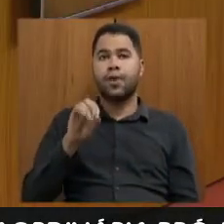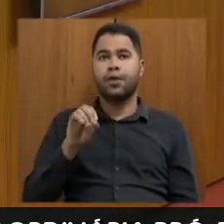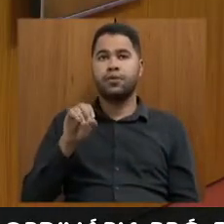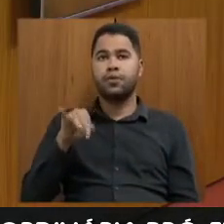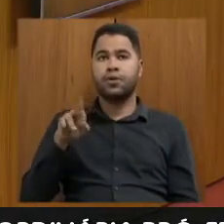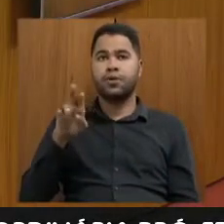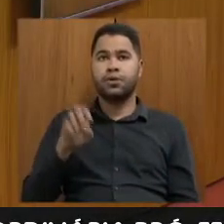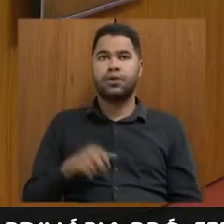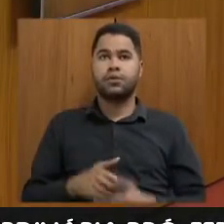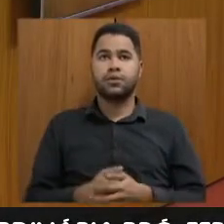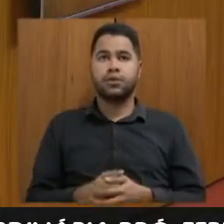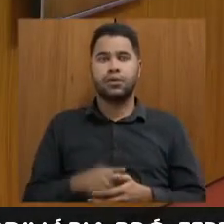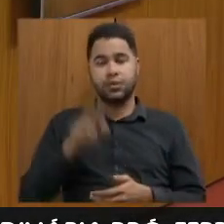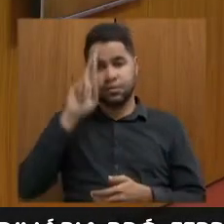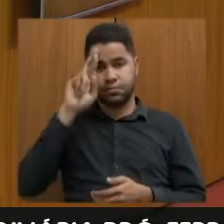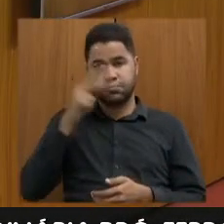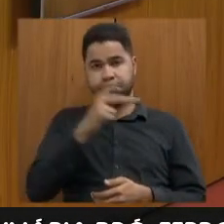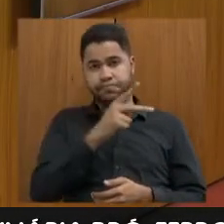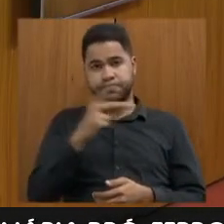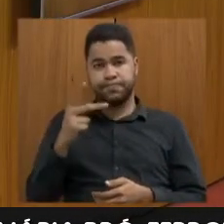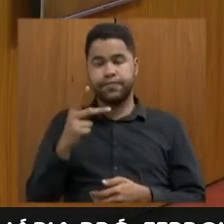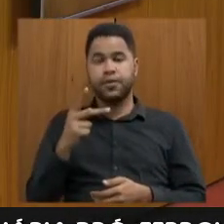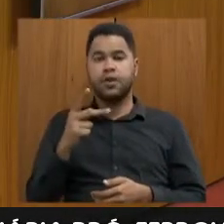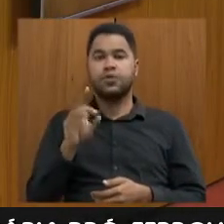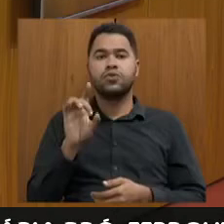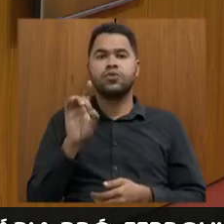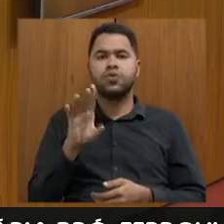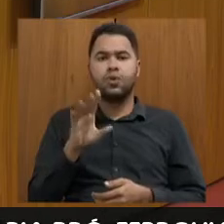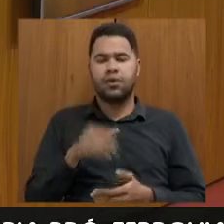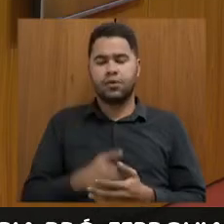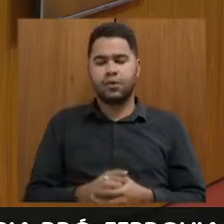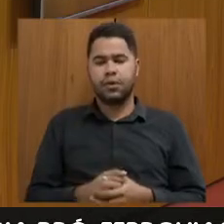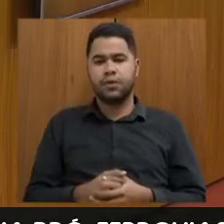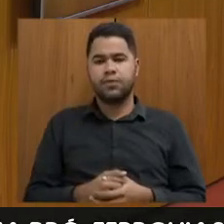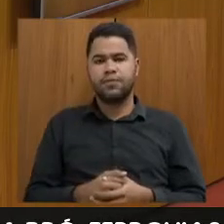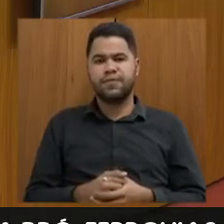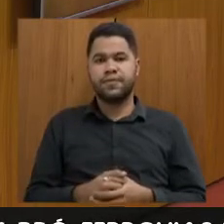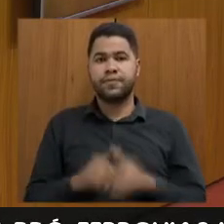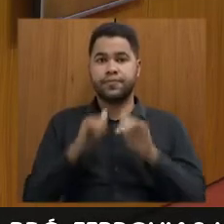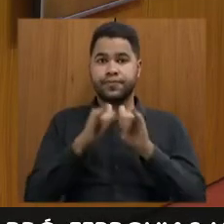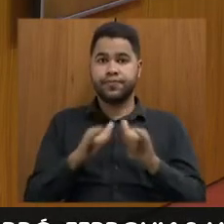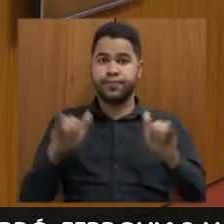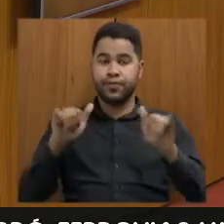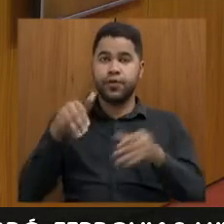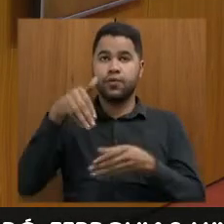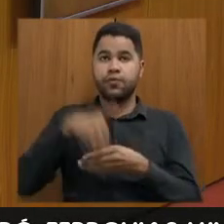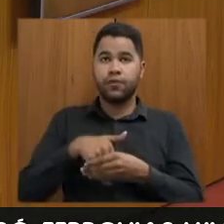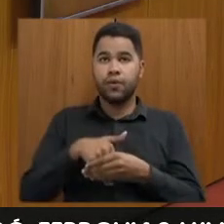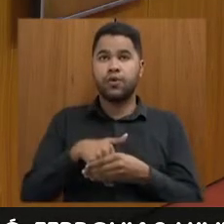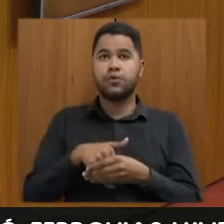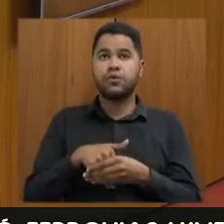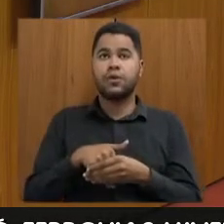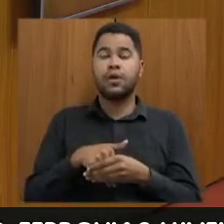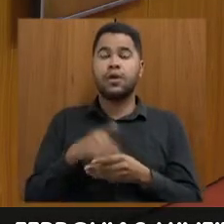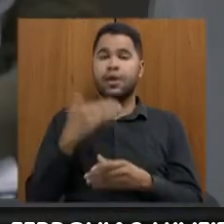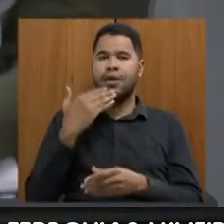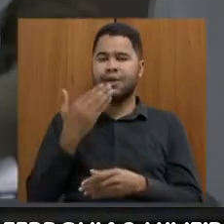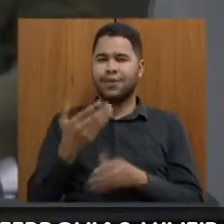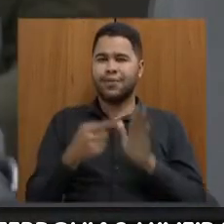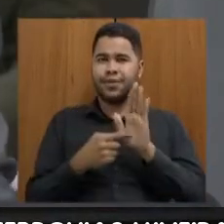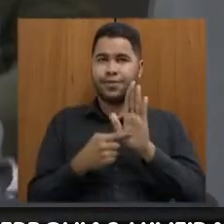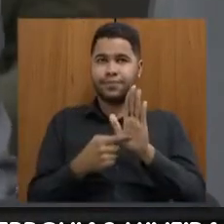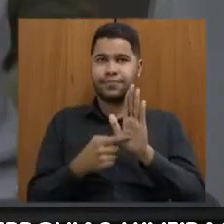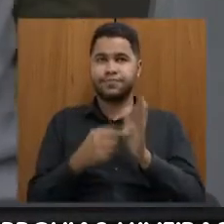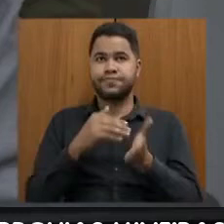senhor presidente Deputado só para a declaração de voto essa requerimento que eu